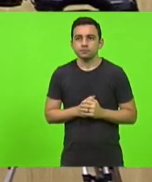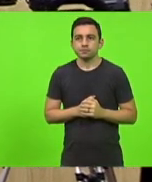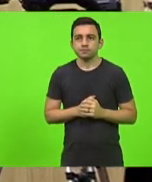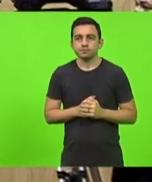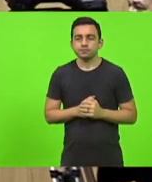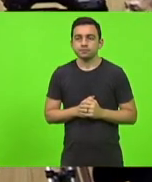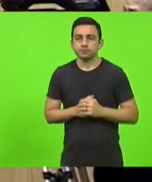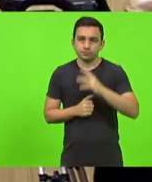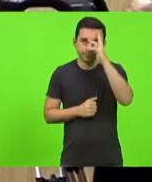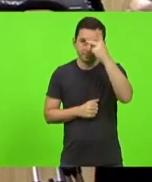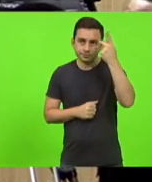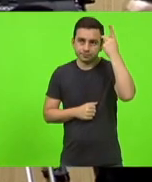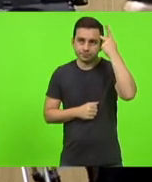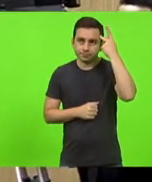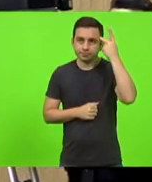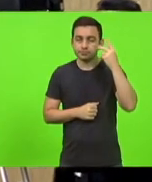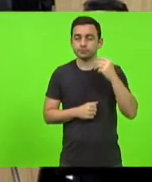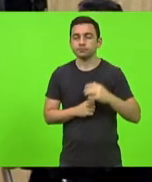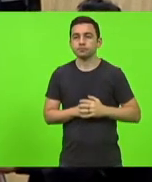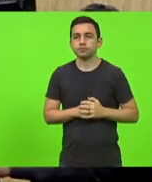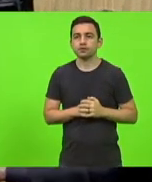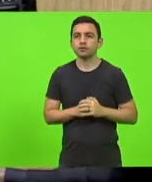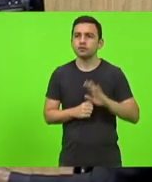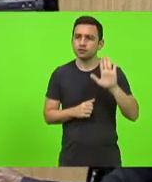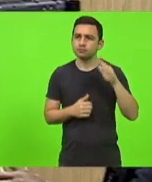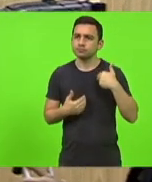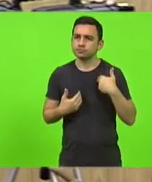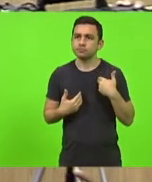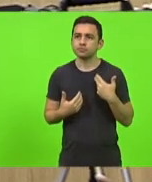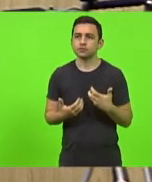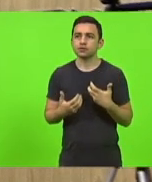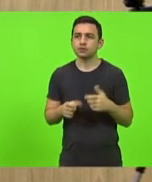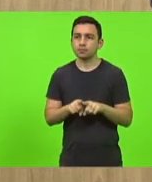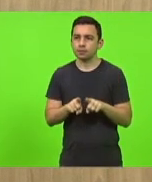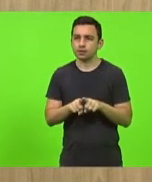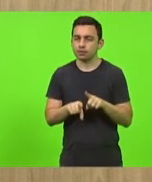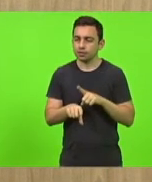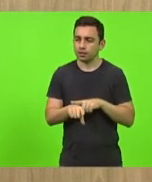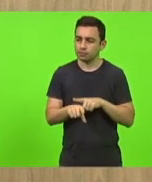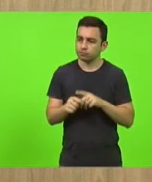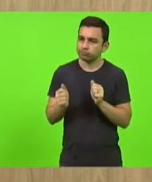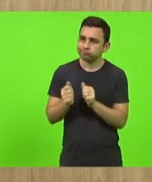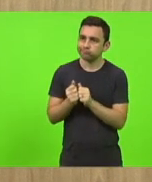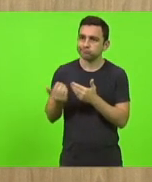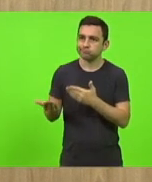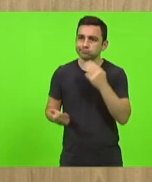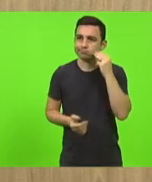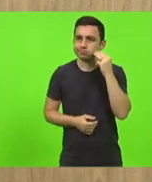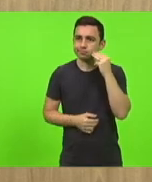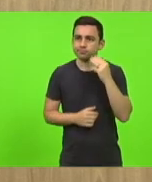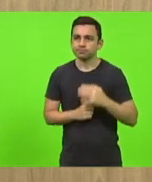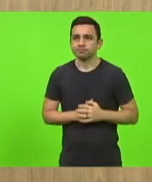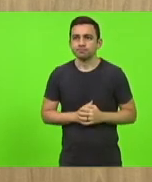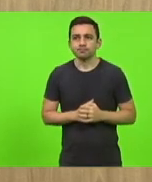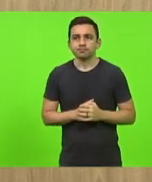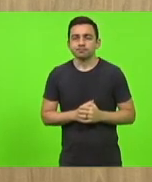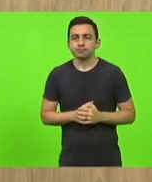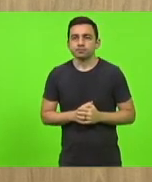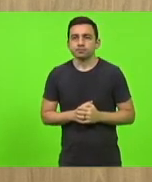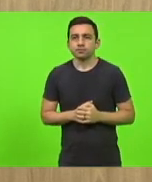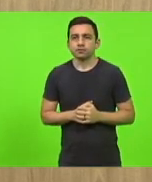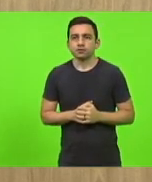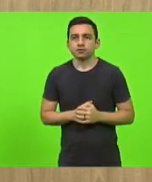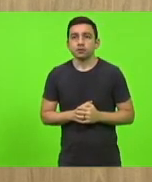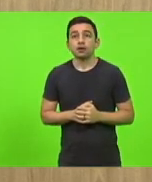Paulinha, deputada Marlene. Muito brevemente, que eu quero compartilhar o tempo também com a minha amiga Marlene. E eu quero apenas